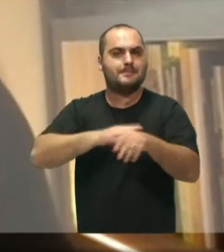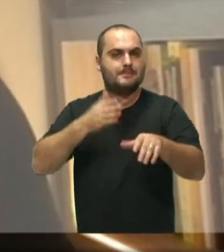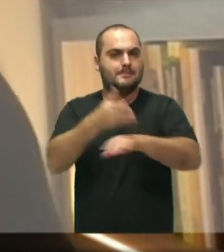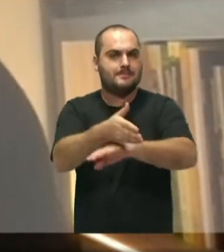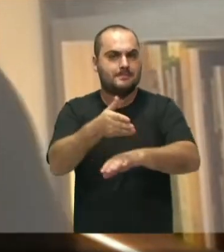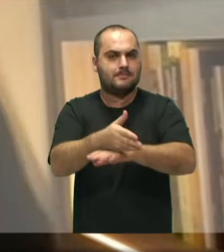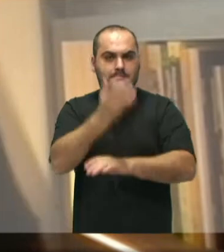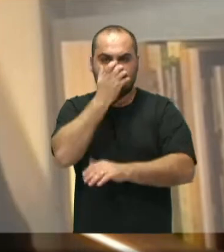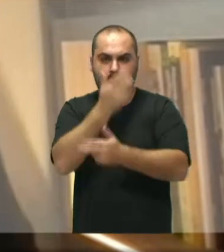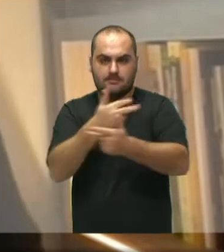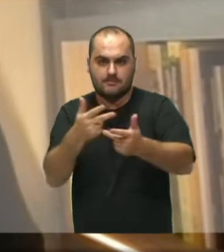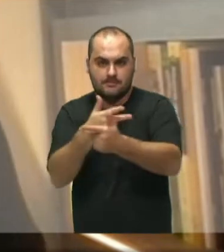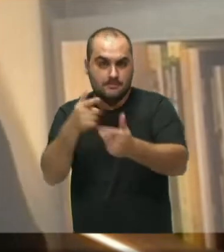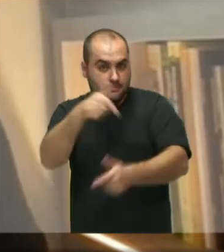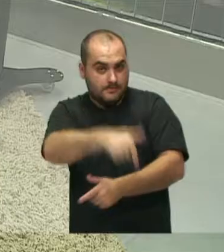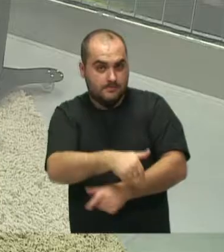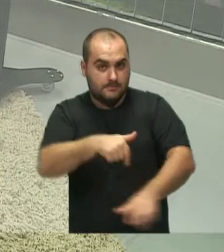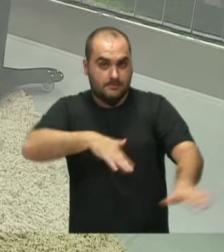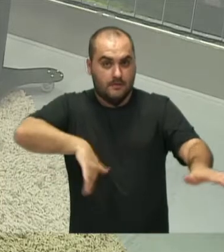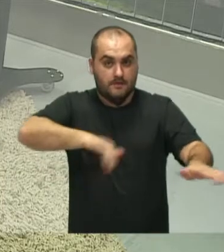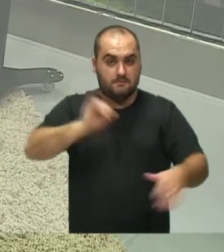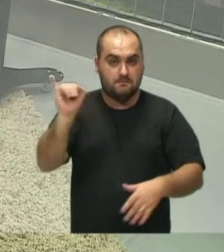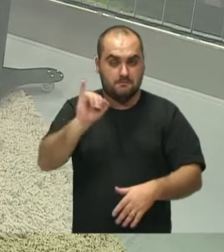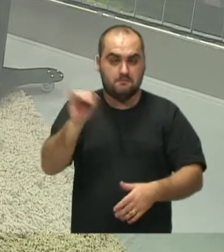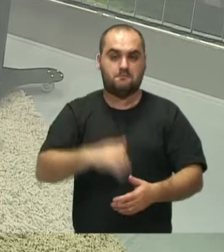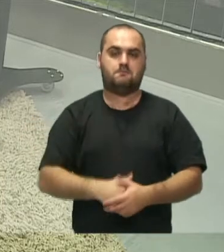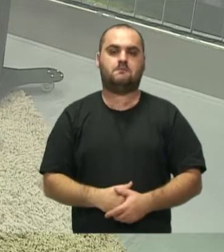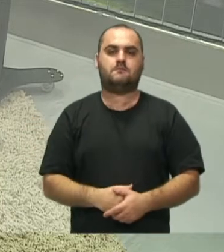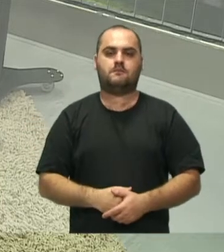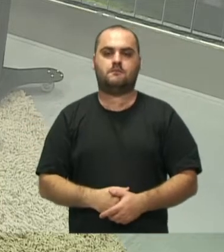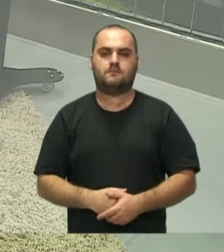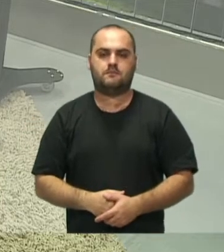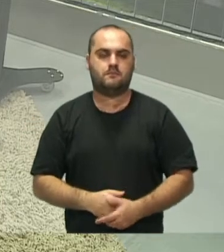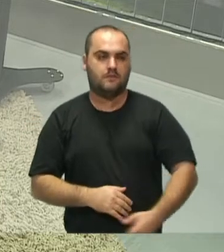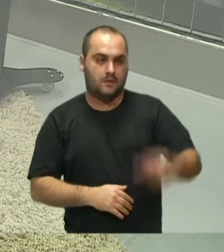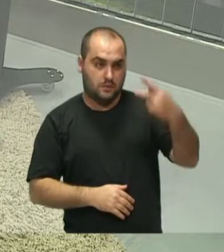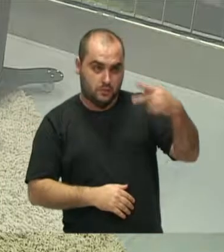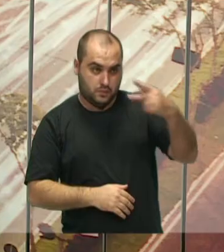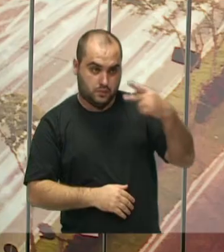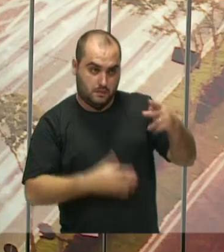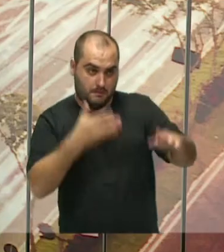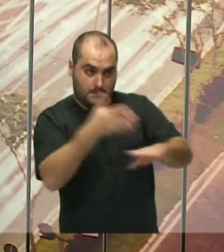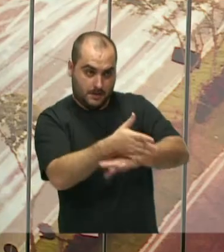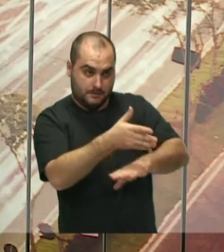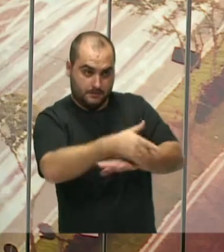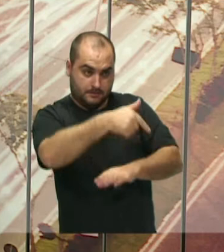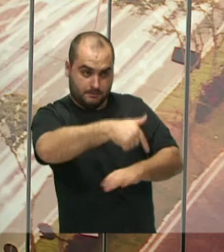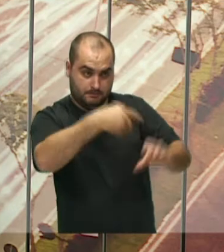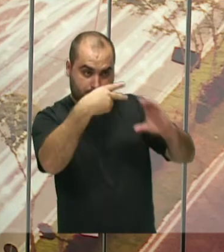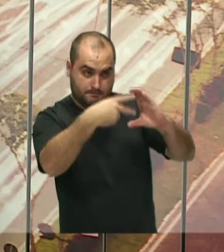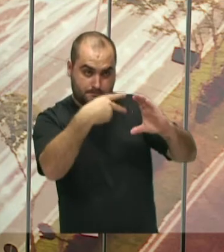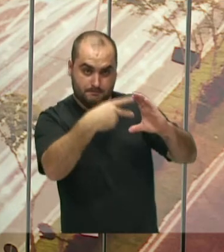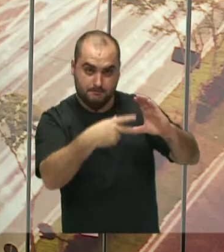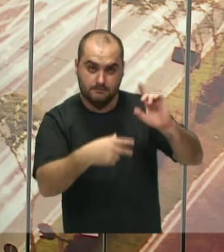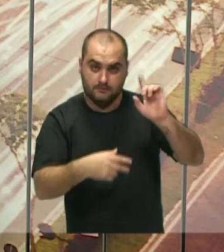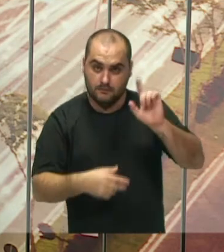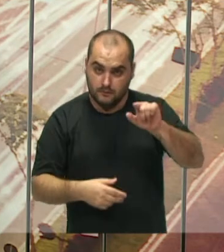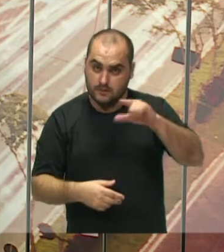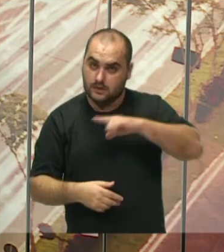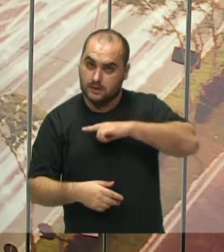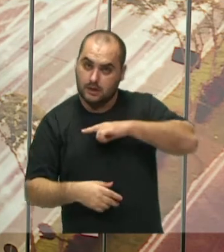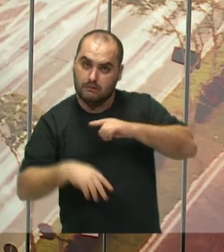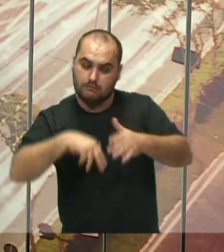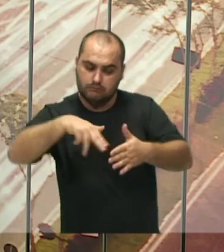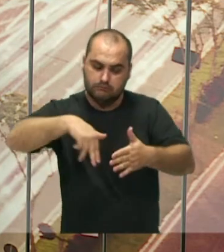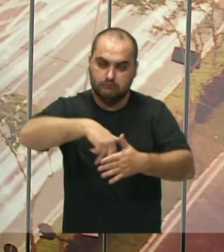participação dos animais nas praias de Itajaí a sua participação aqui na Câmara de Vereadores é o senhor traz